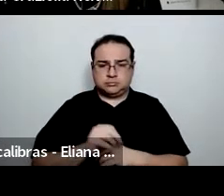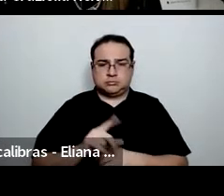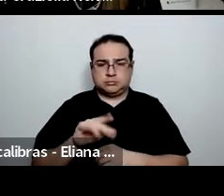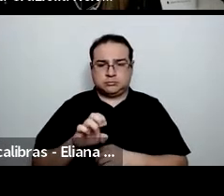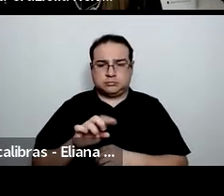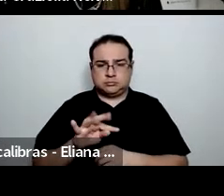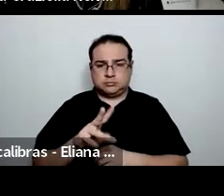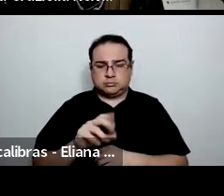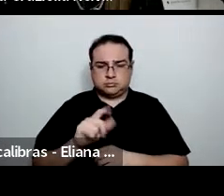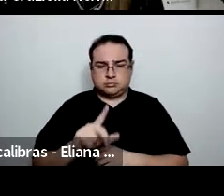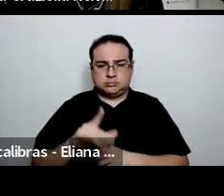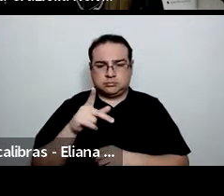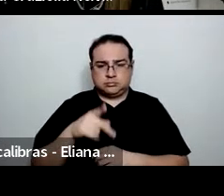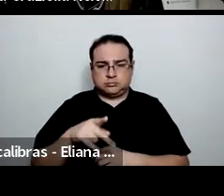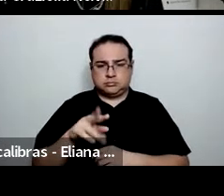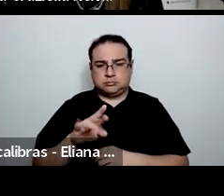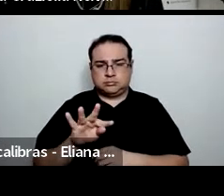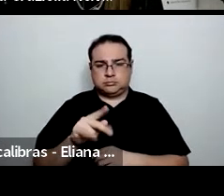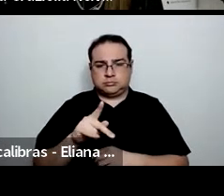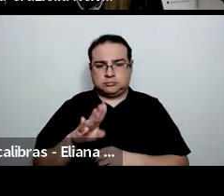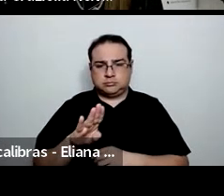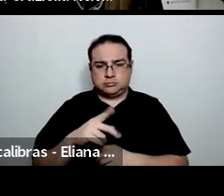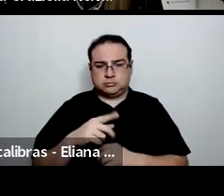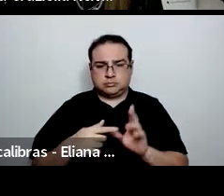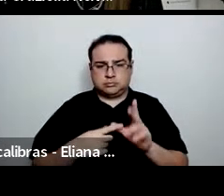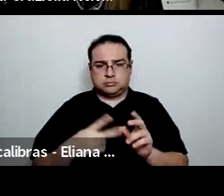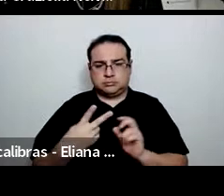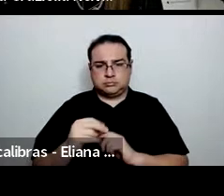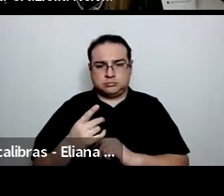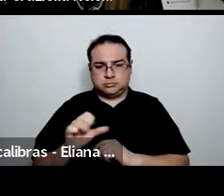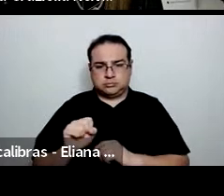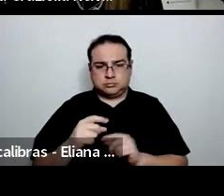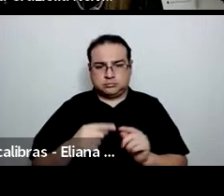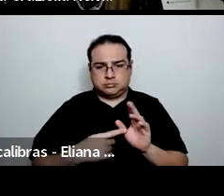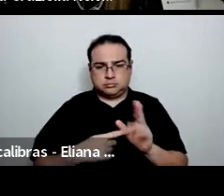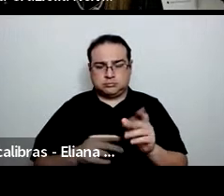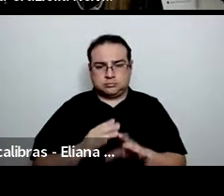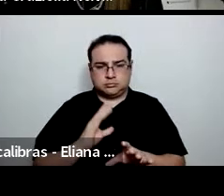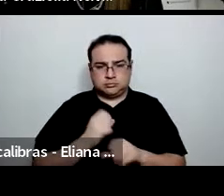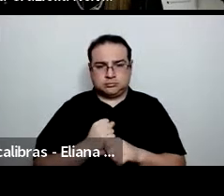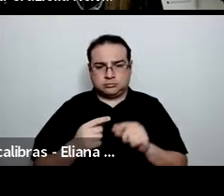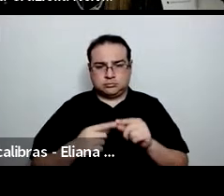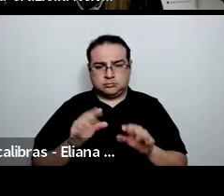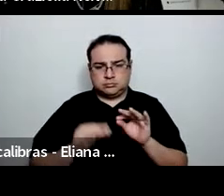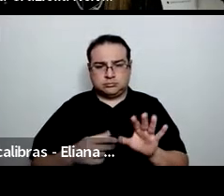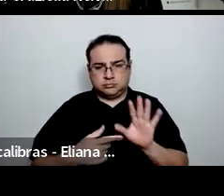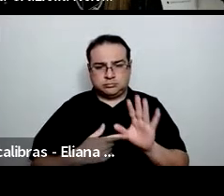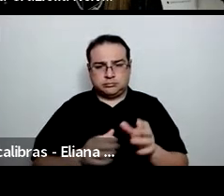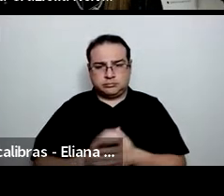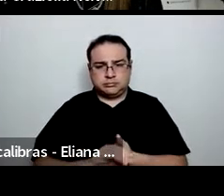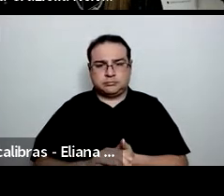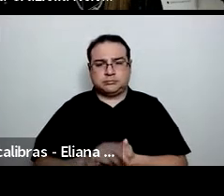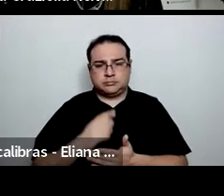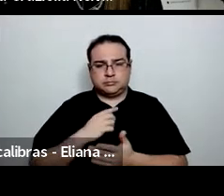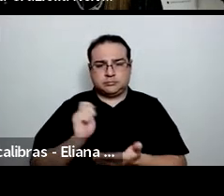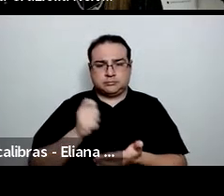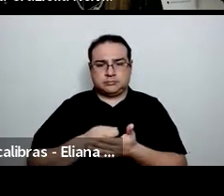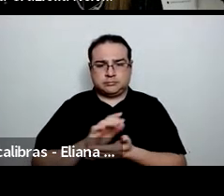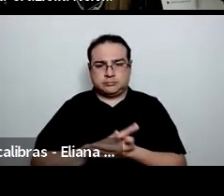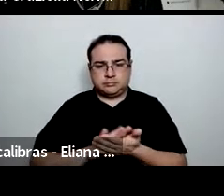pelo prtb na interessante 2018 que teve suas contas julgadas como não prestadas